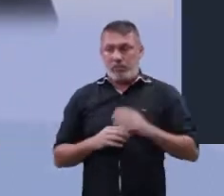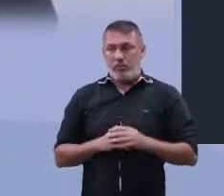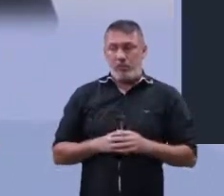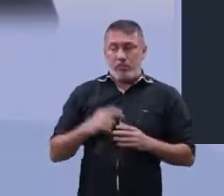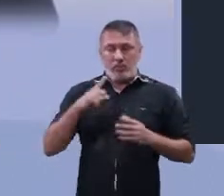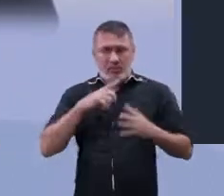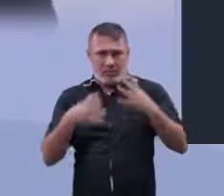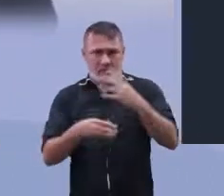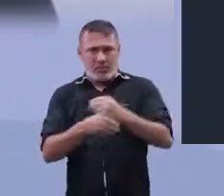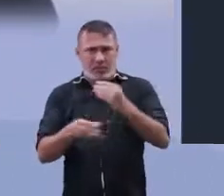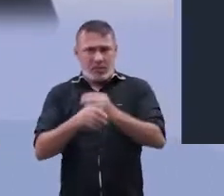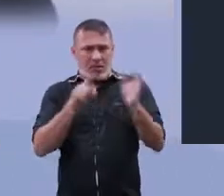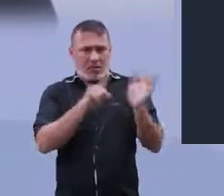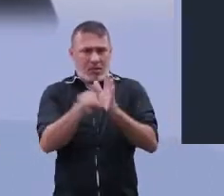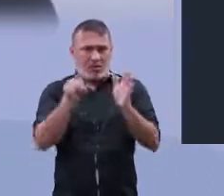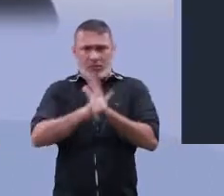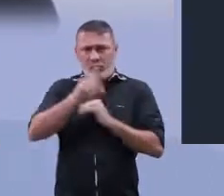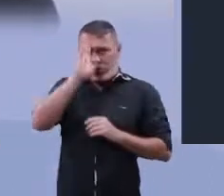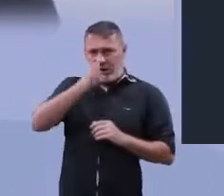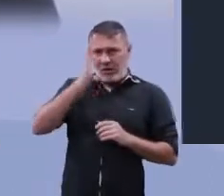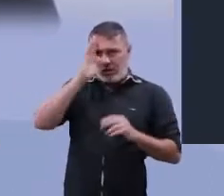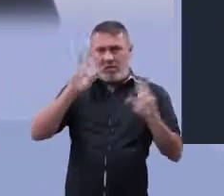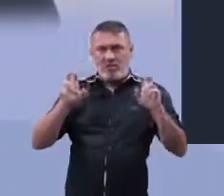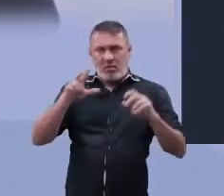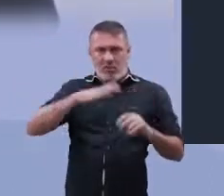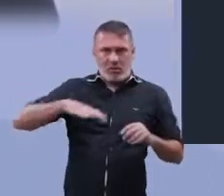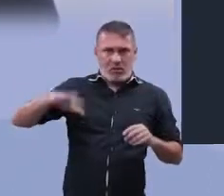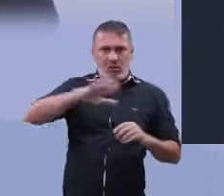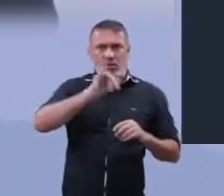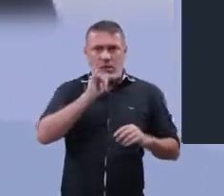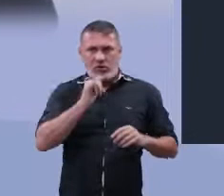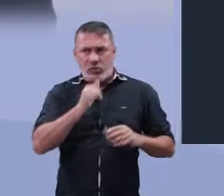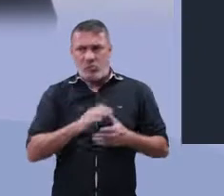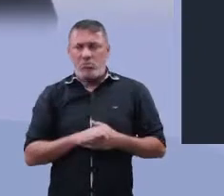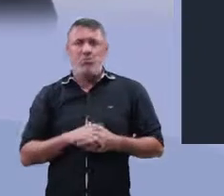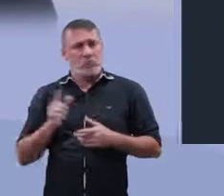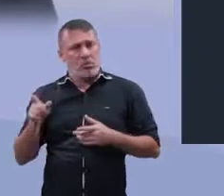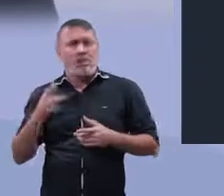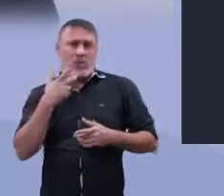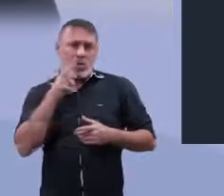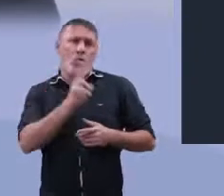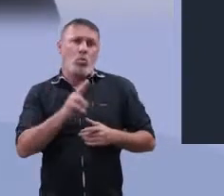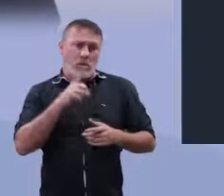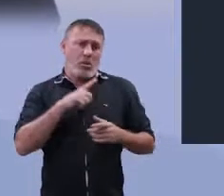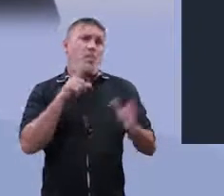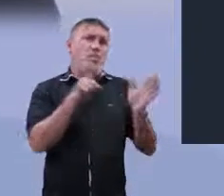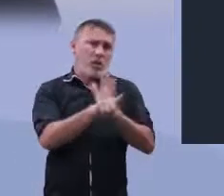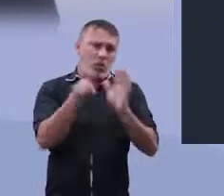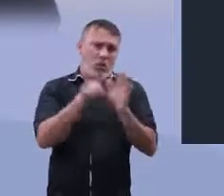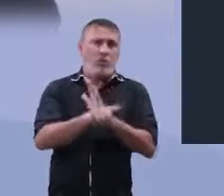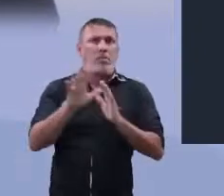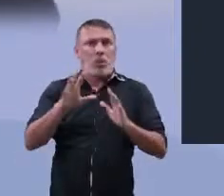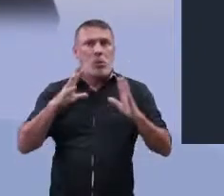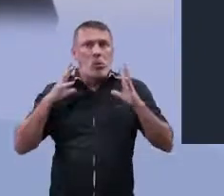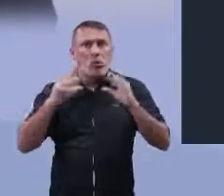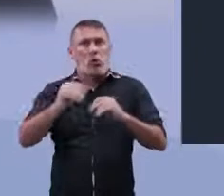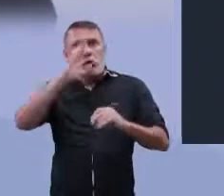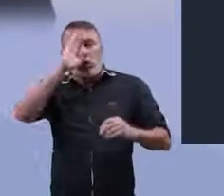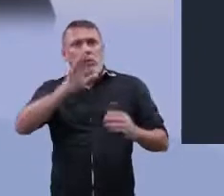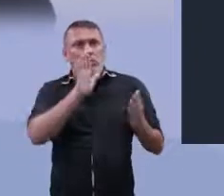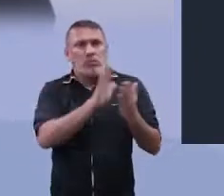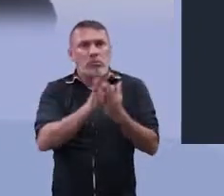B. Inserção de perguntas diretas acerca do acontecimento narrado. Ele vai utilizar algumas perguntas, mas isso